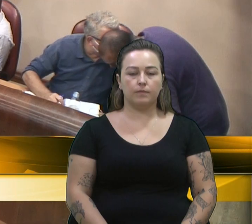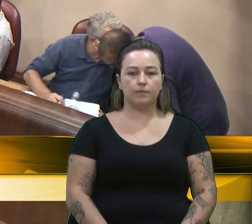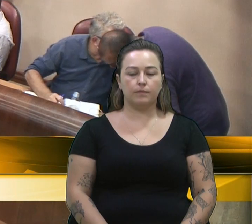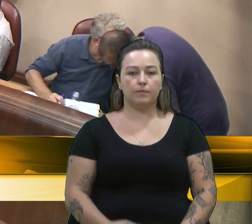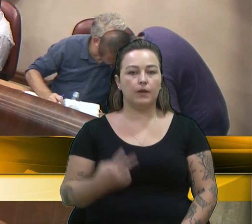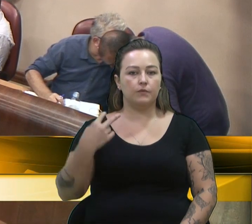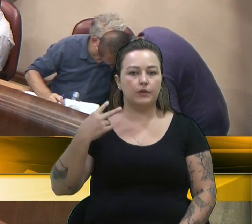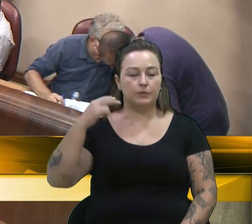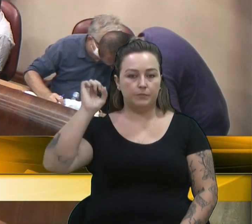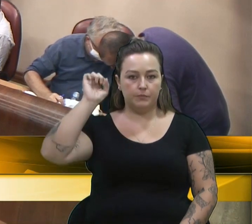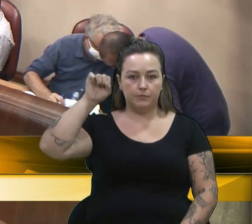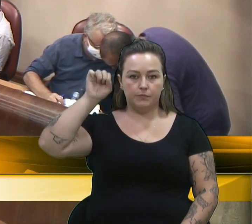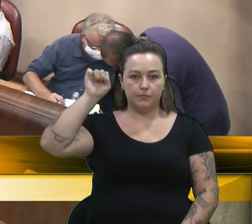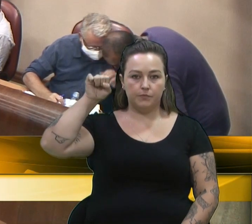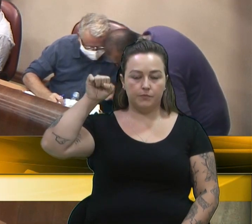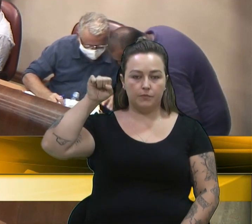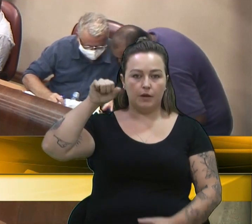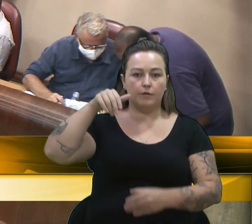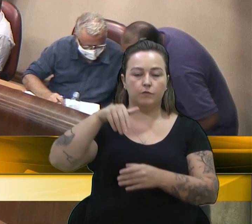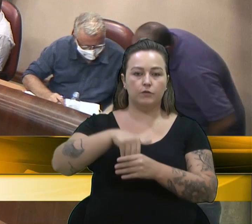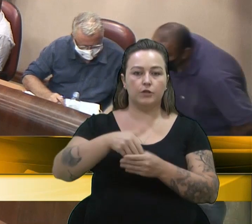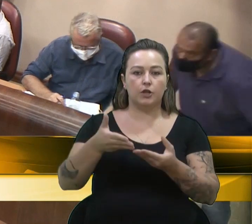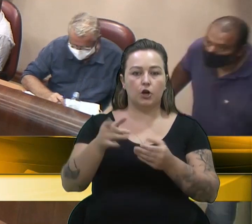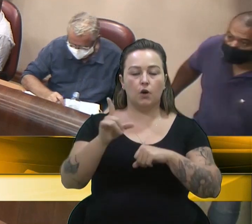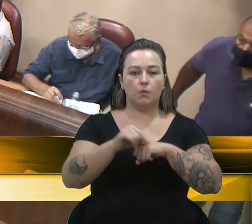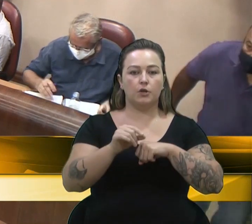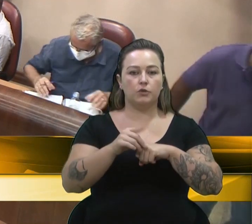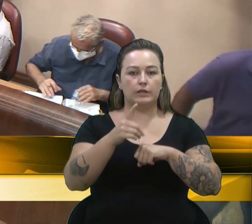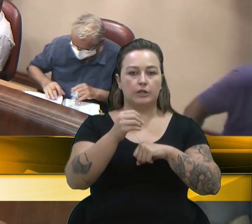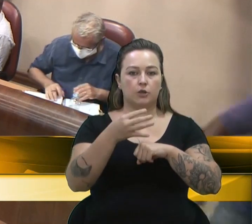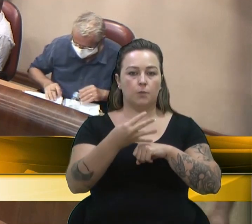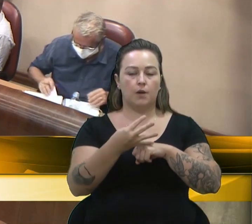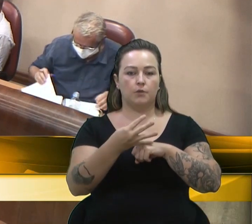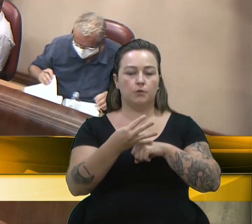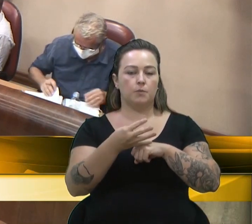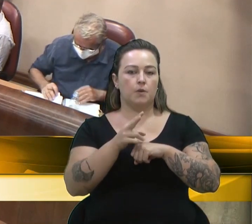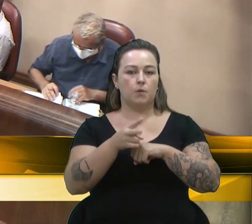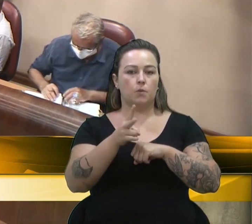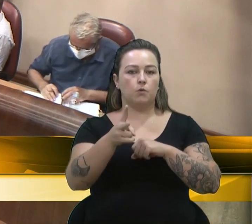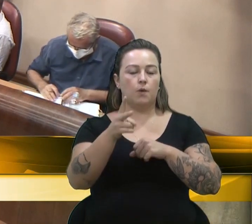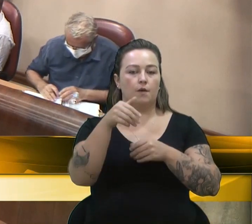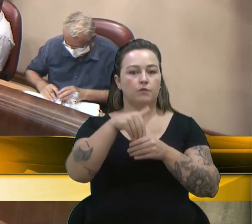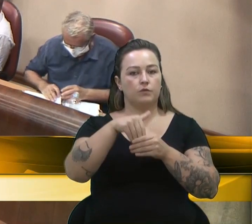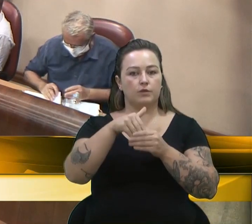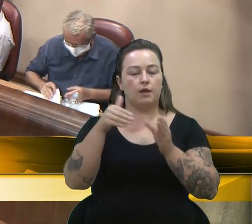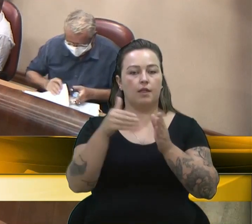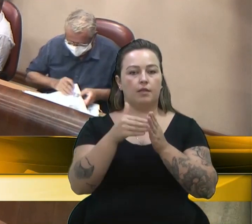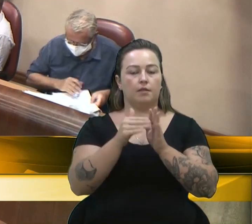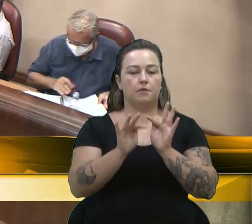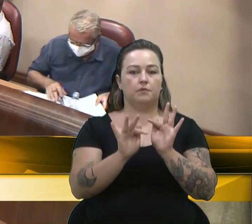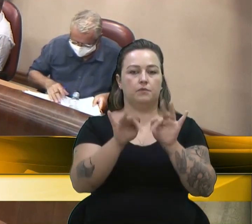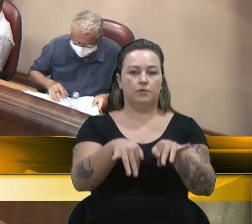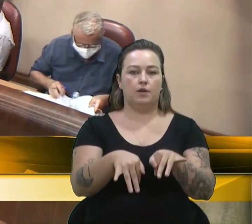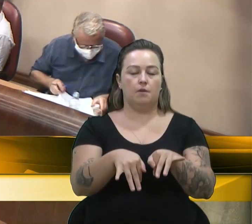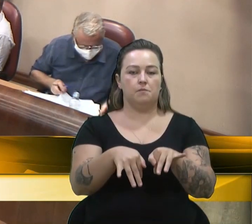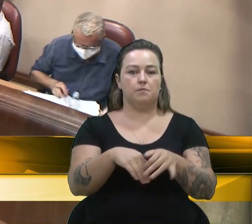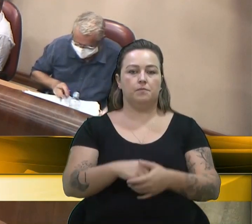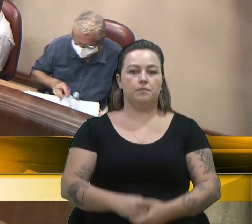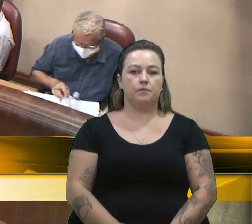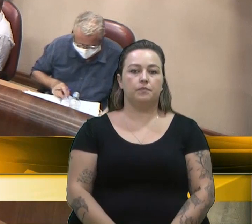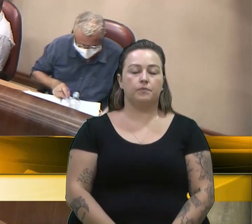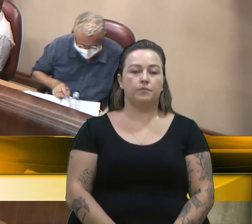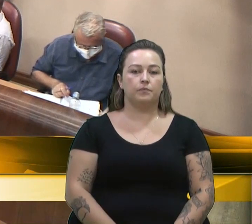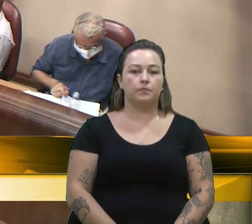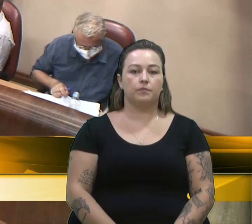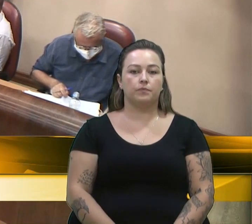Vereador Xuxa, estamos votando o artigo 104 para que, enfim, se estenda voto até o final da ordem do dia. Como